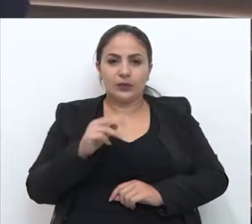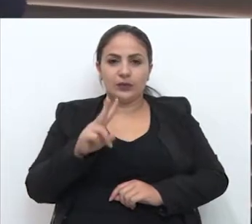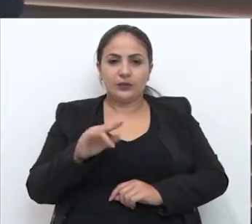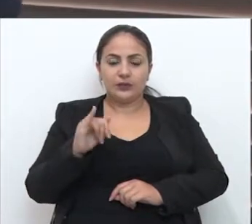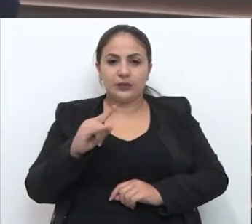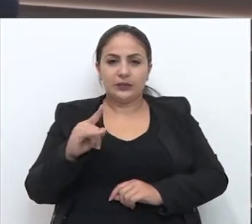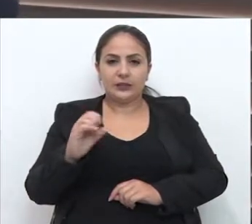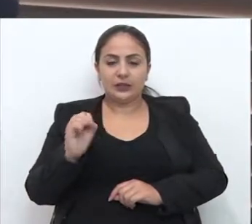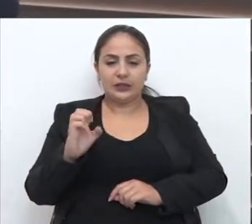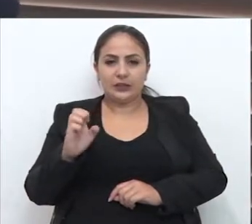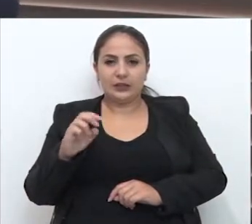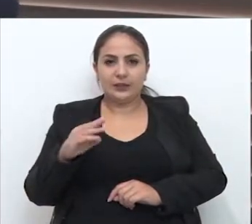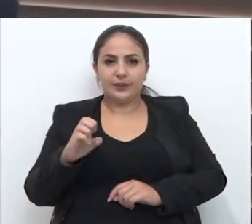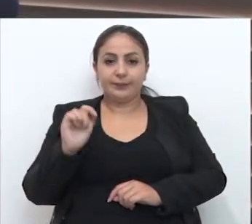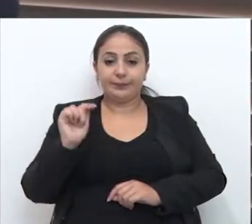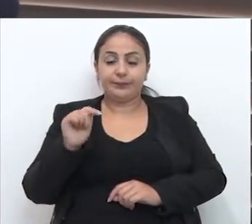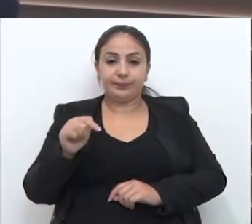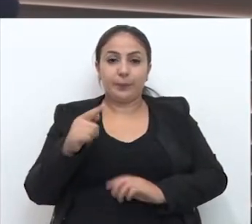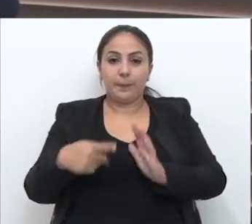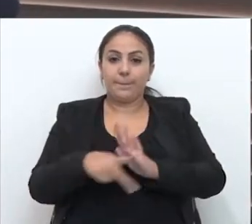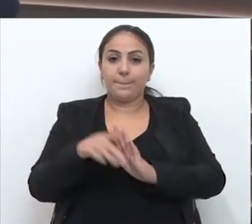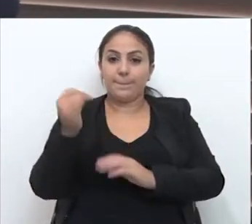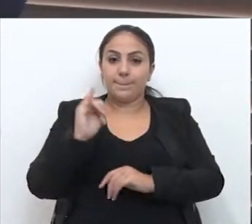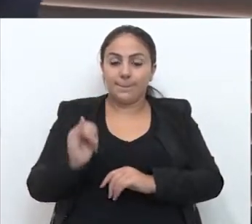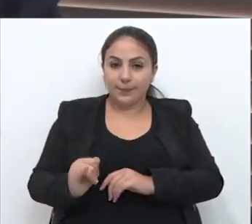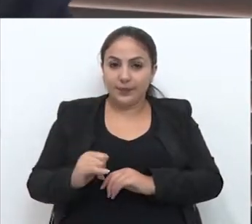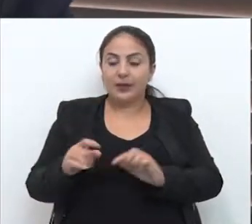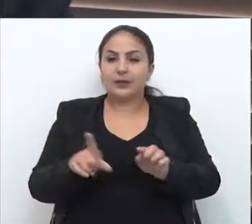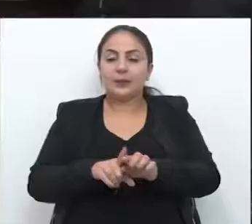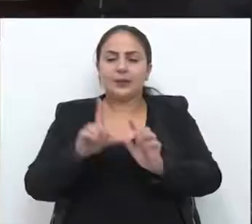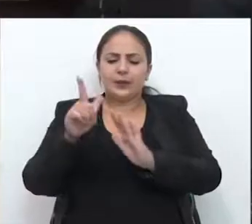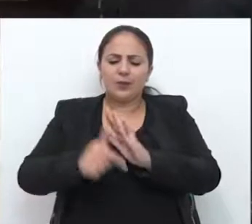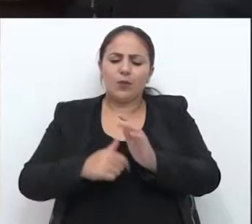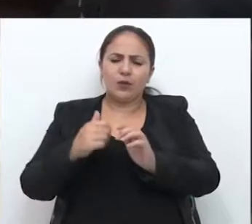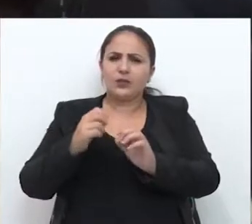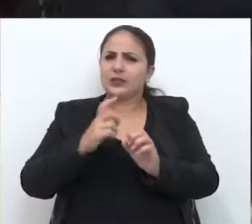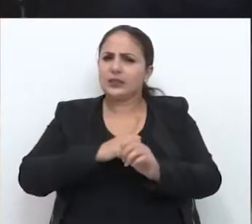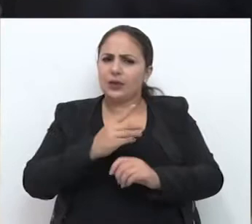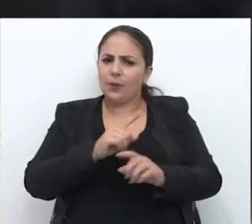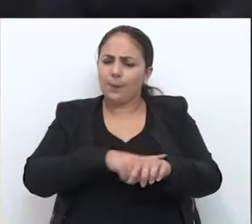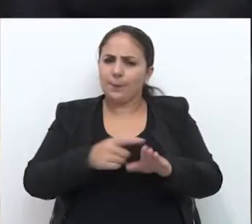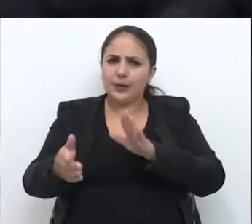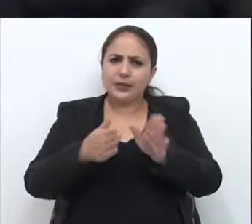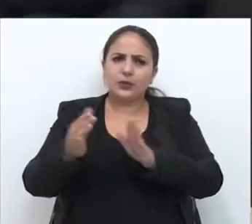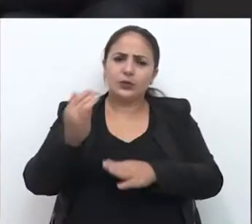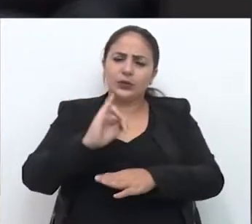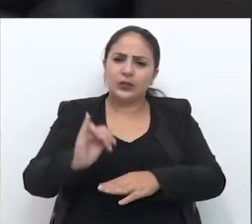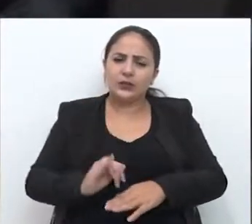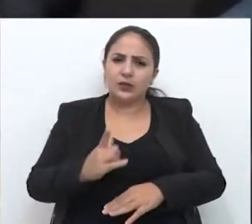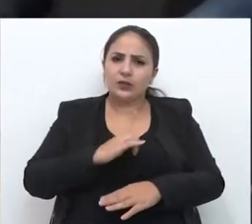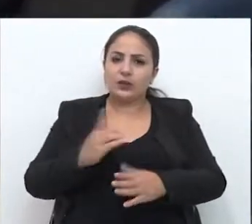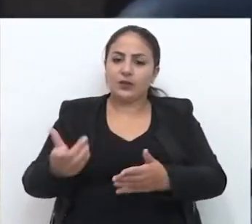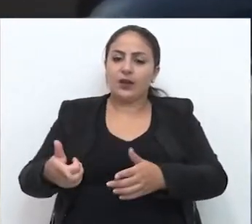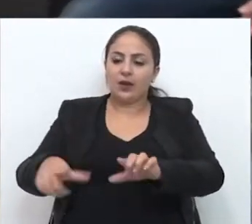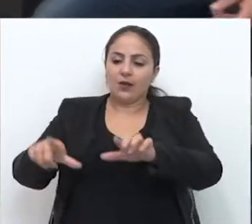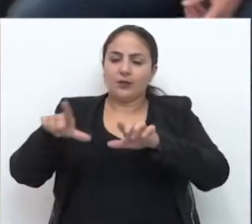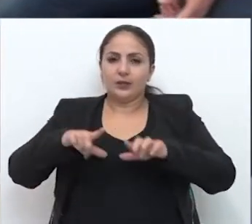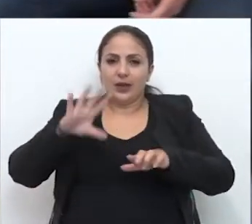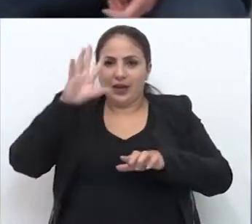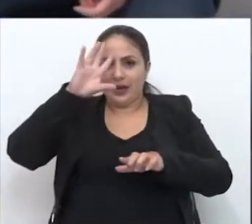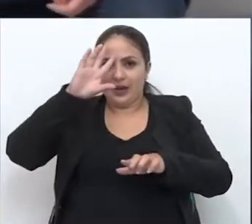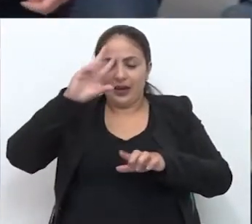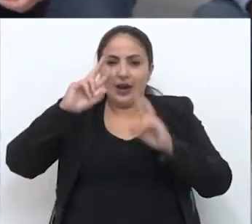natural de São José do Ouro, é descendente de italianos e depois de passar um período na Itália, obteve